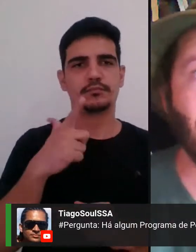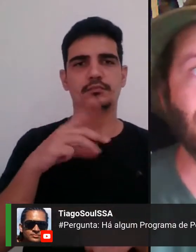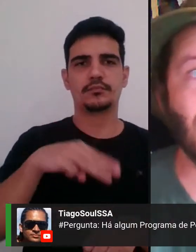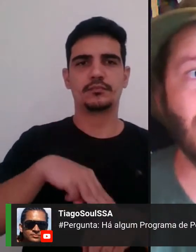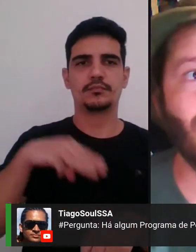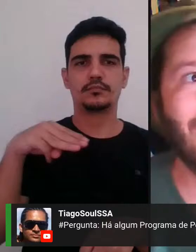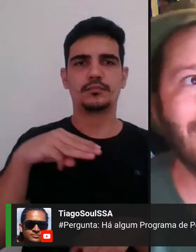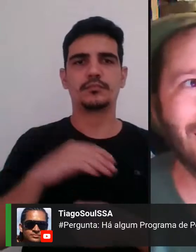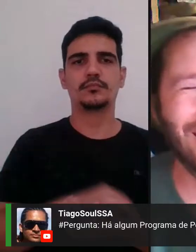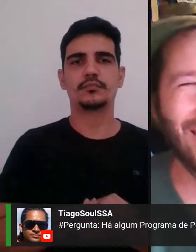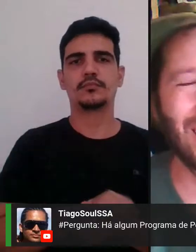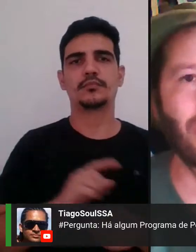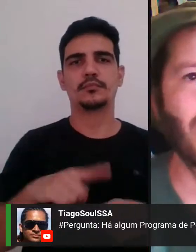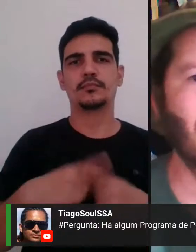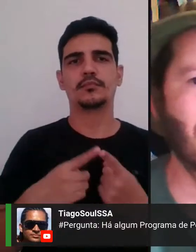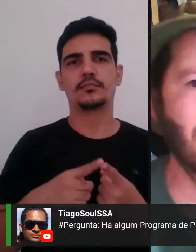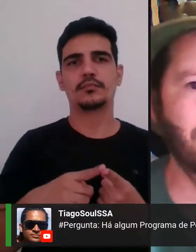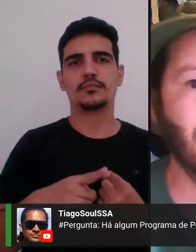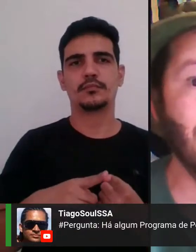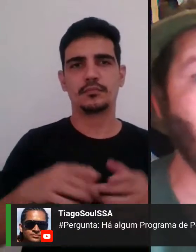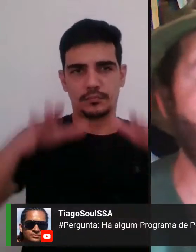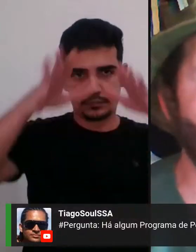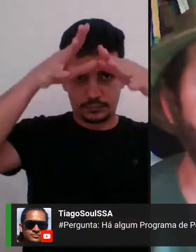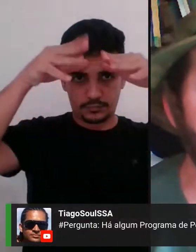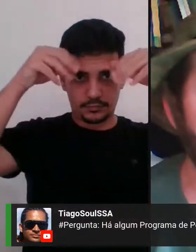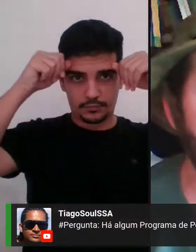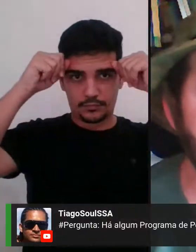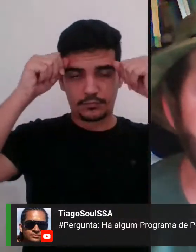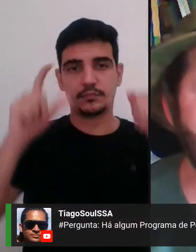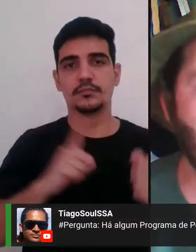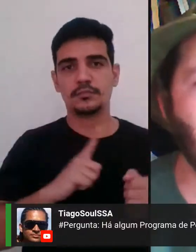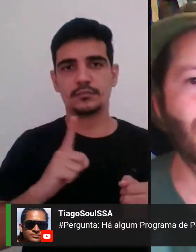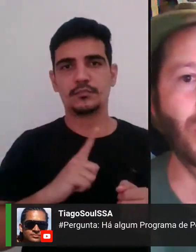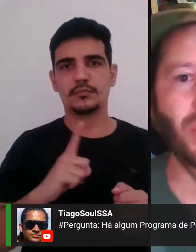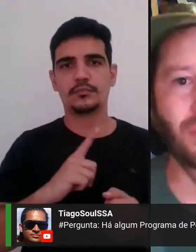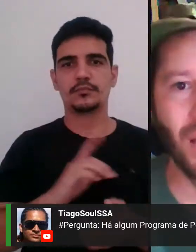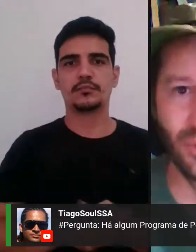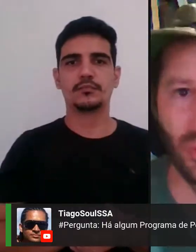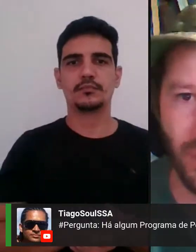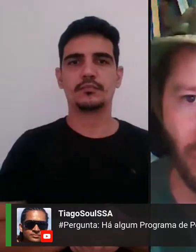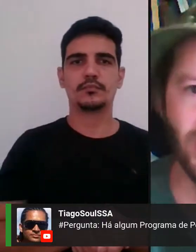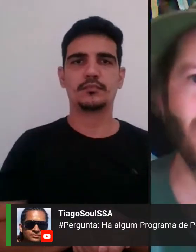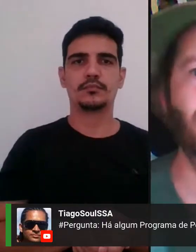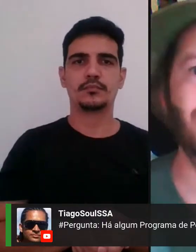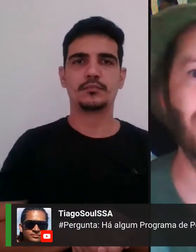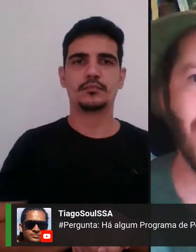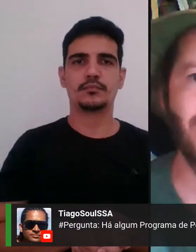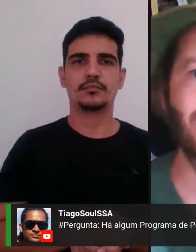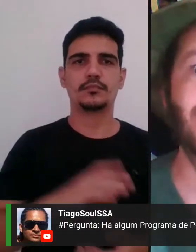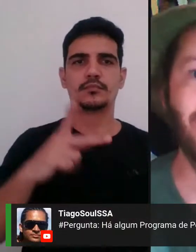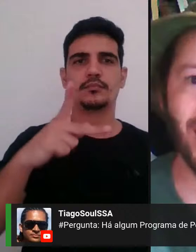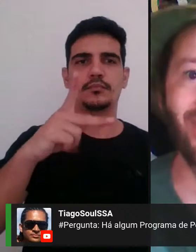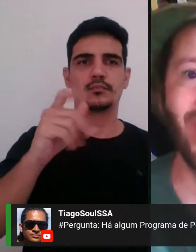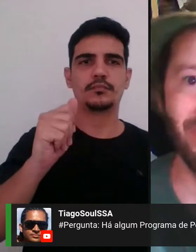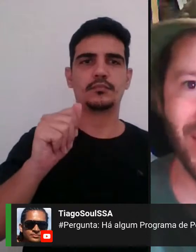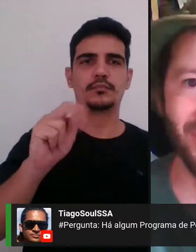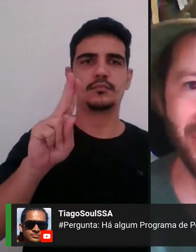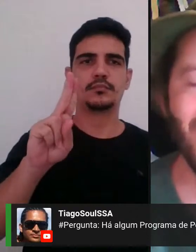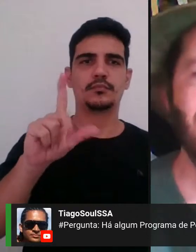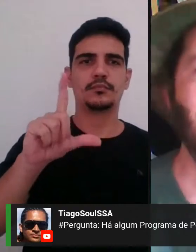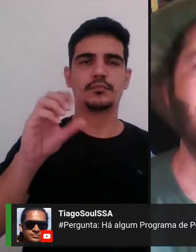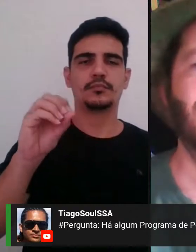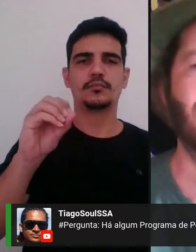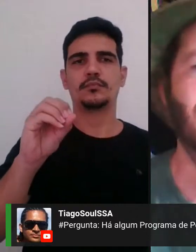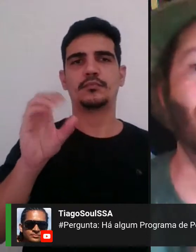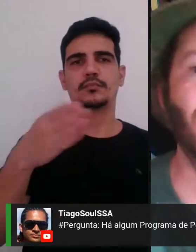não tem. Eu sei que no Acre tem uma área para ecologia, e lá os orientados do Paulo Sérgio Bernard, eles trabalham com